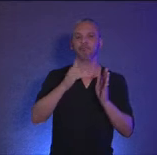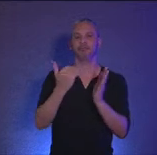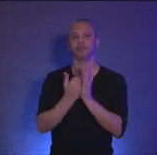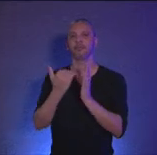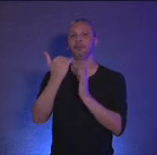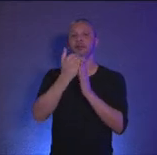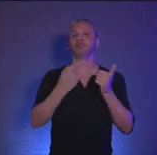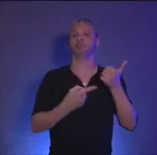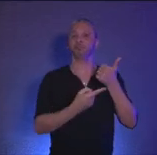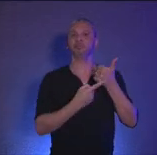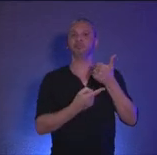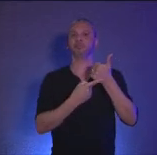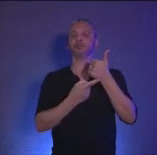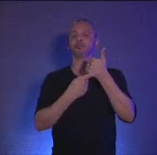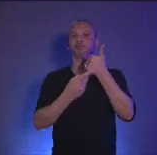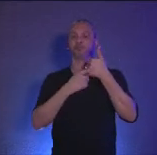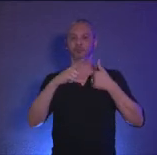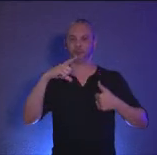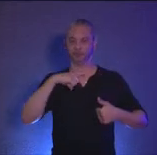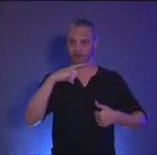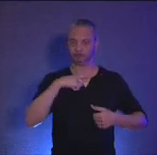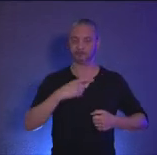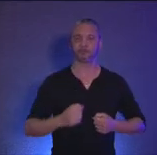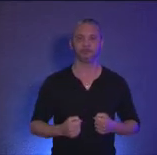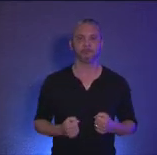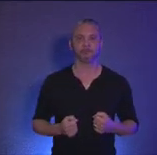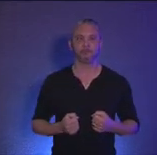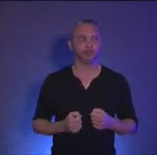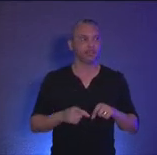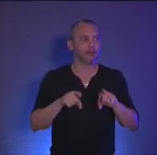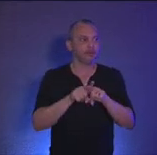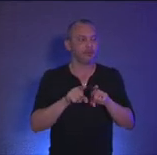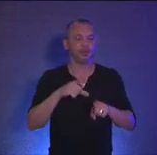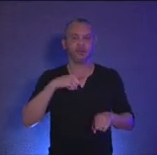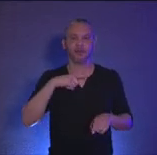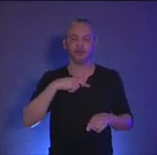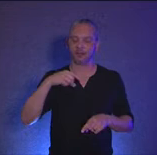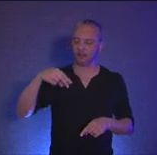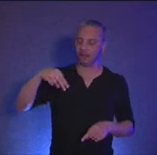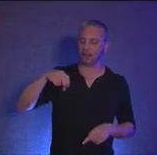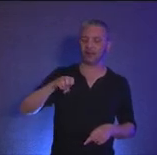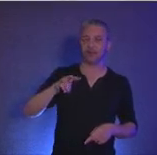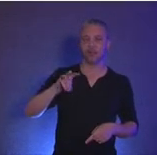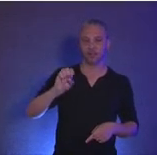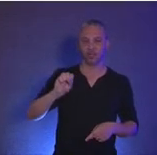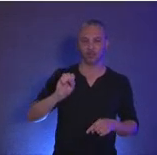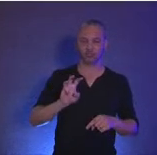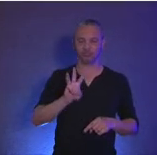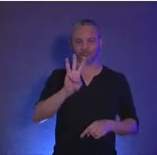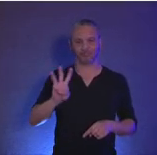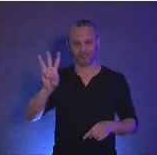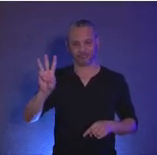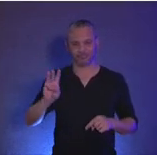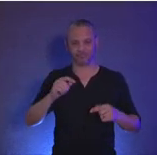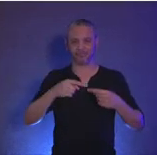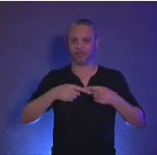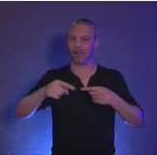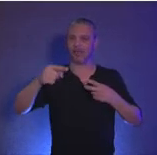visualização entre os que a gente achou potencial desinformação. E tem uma newsletter semanal, que a gente faz